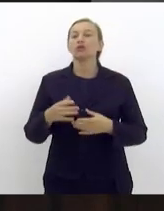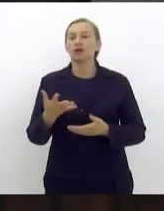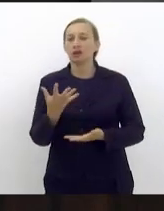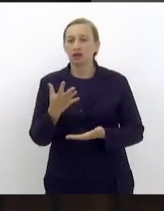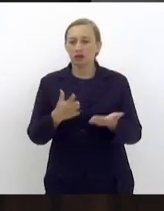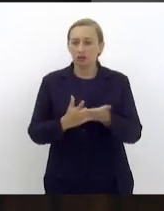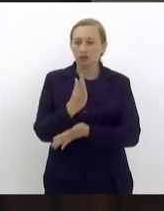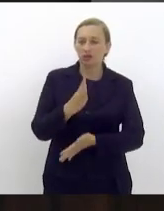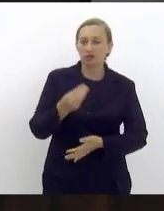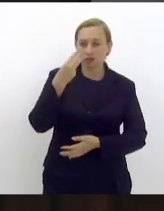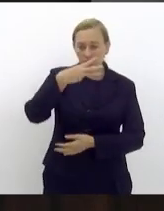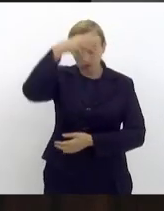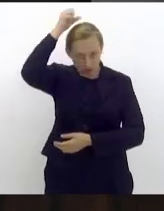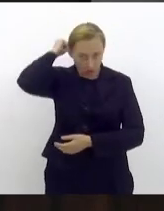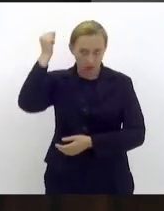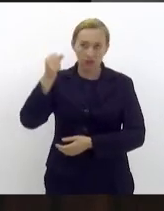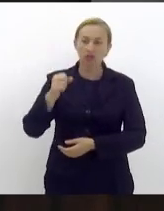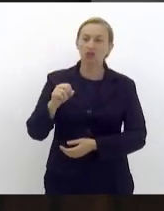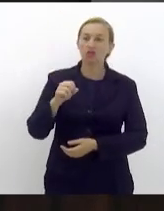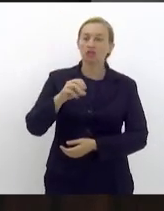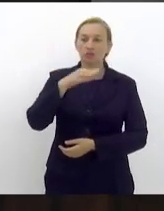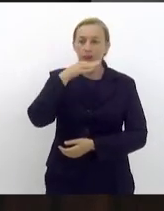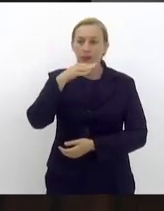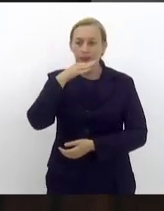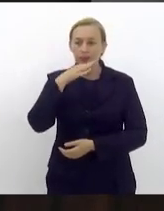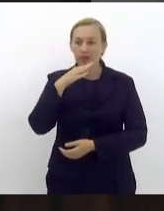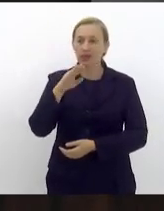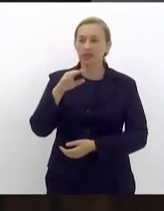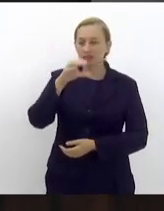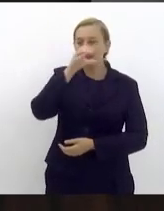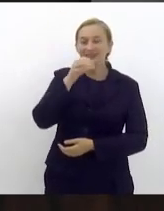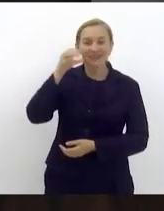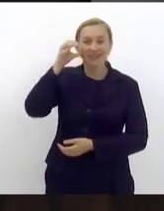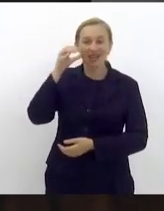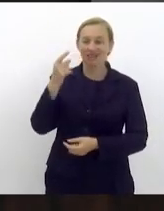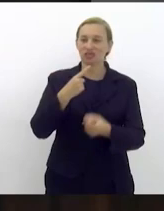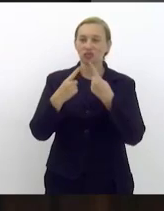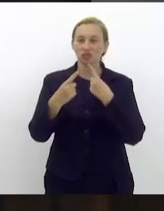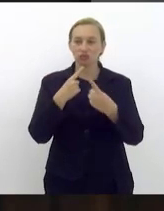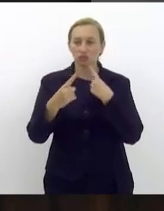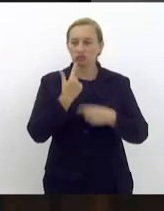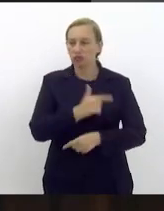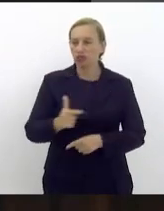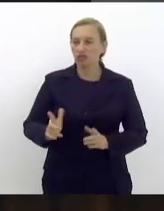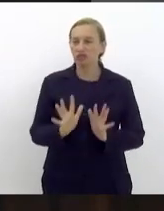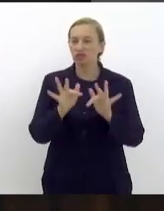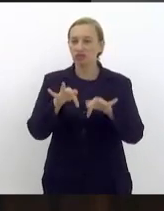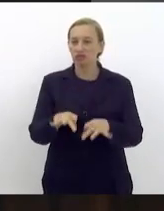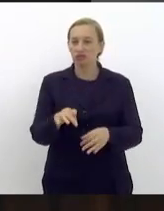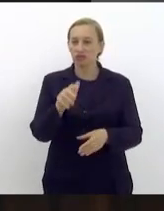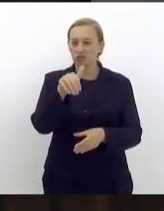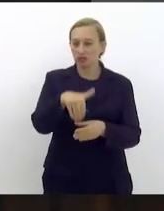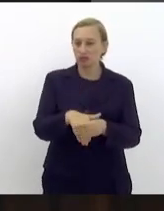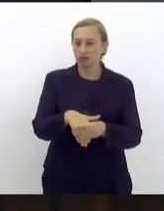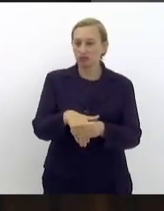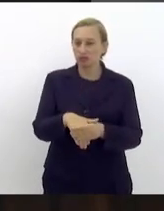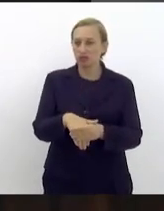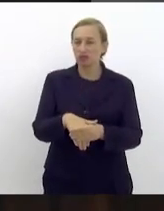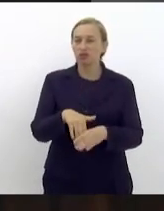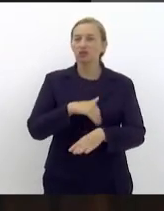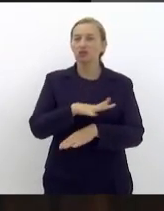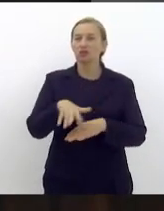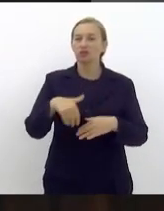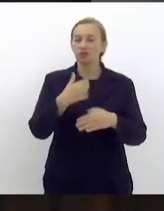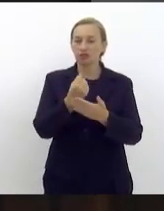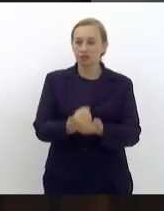Márcio Pacheco, Chiquinho da Mangueira e Célia Jordão. Em discussão, não havendo quem queira discutir, encerrada a discussão, em votação. Senhores